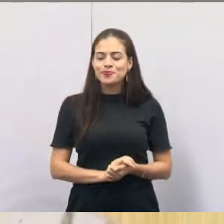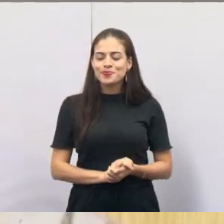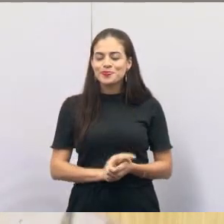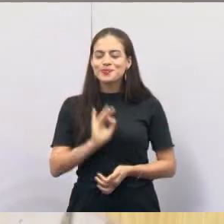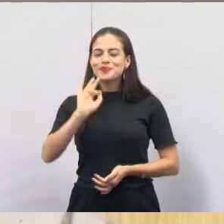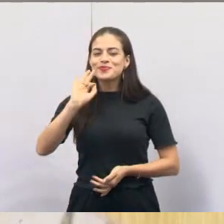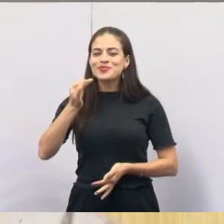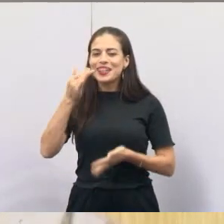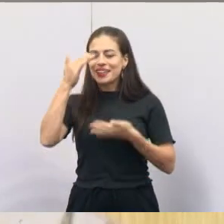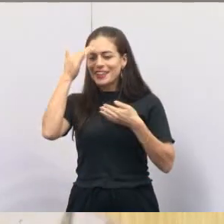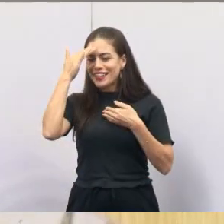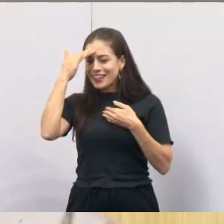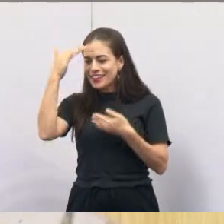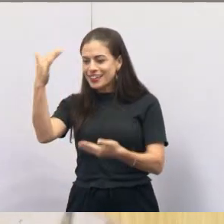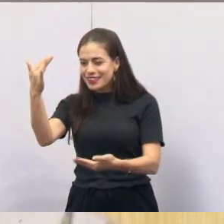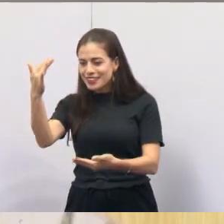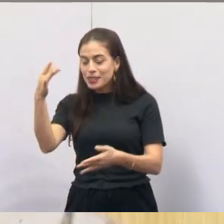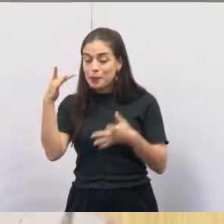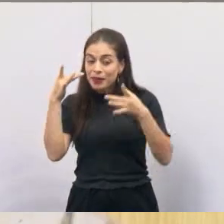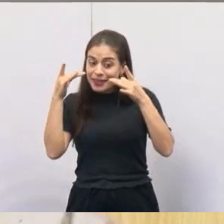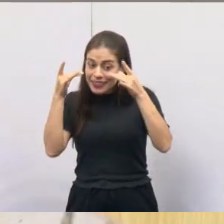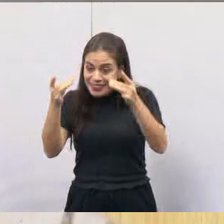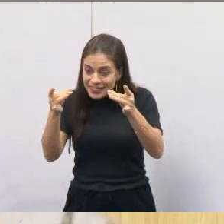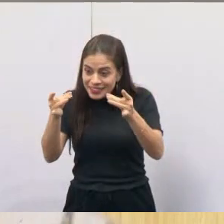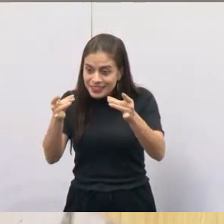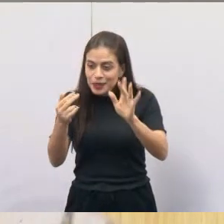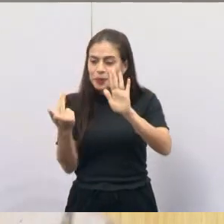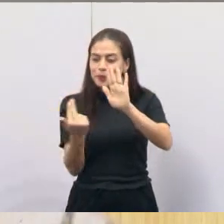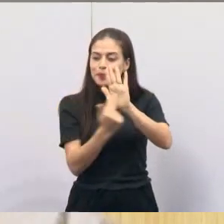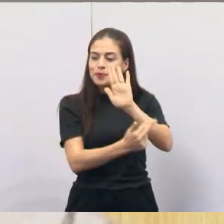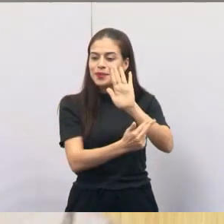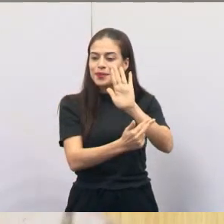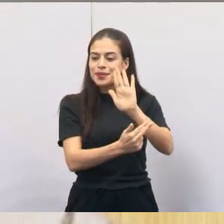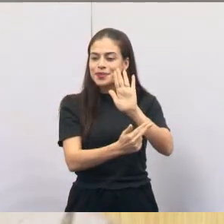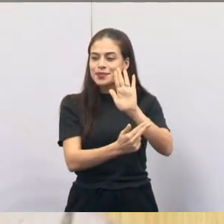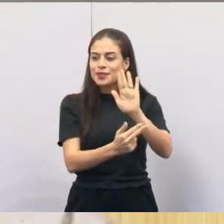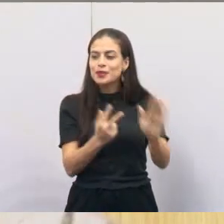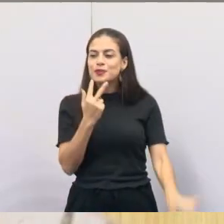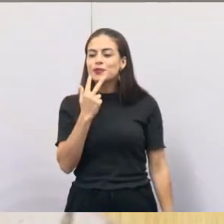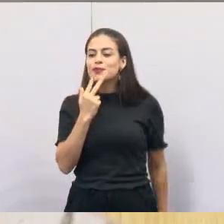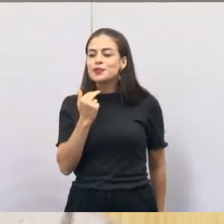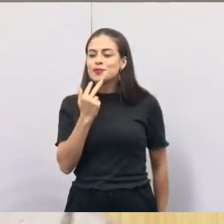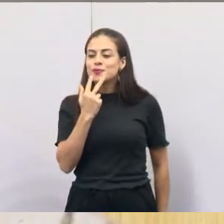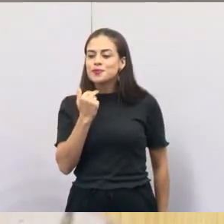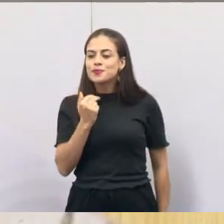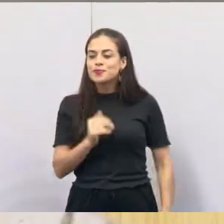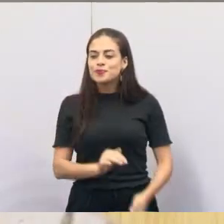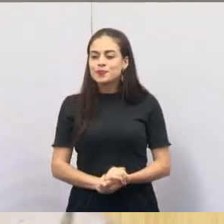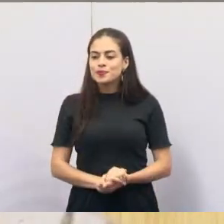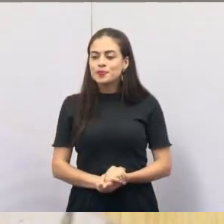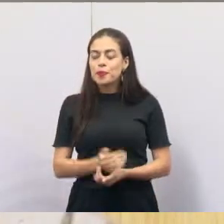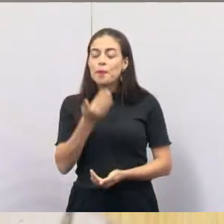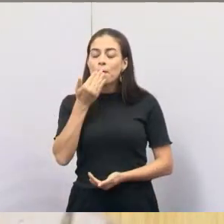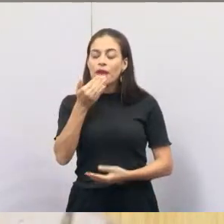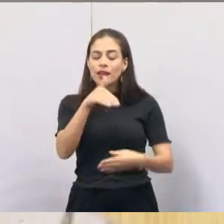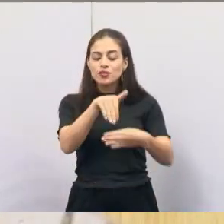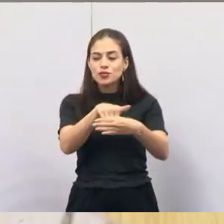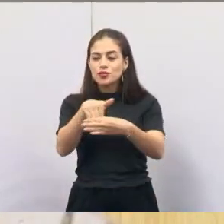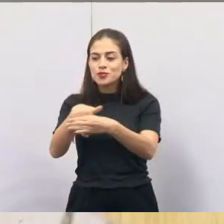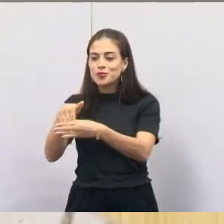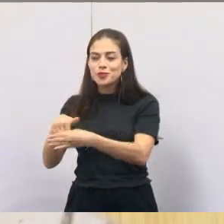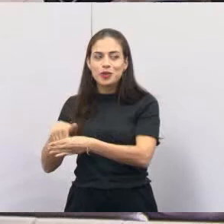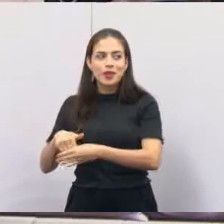e, antecipando agradecimento pela atenção dispensada, subscrevemos. Autoria, vereador Valmir do Meia Lua. Foi pedido votação.